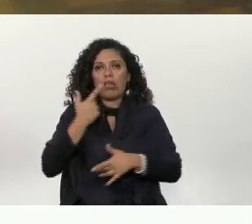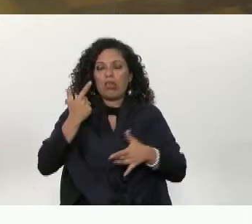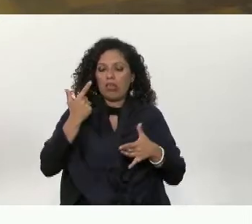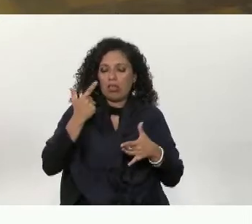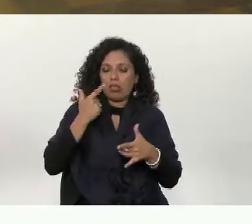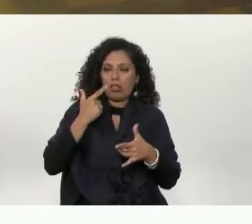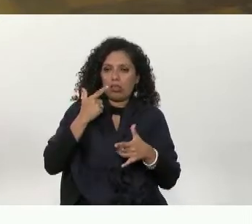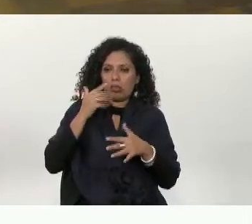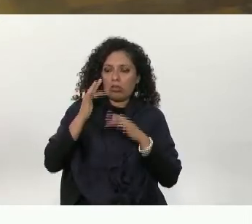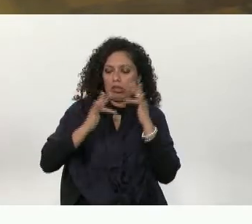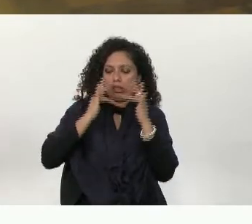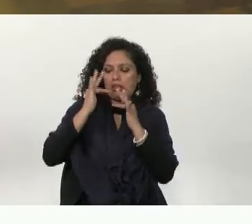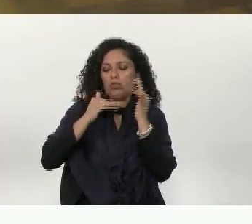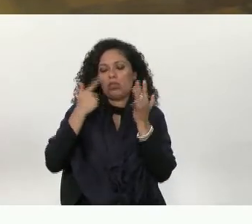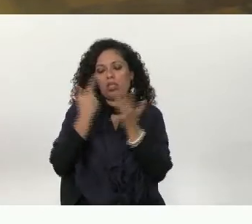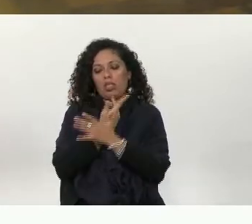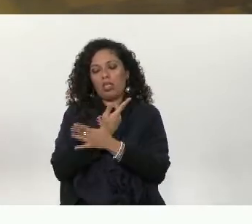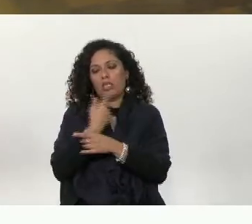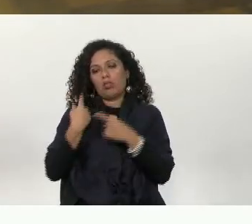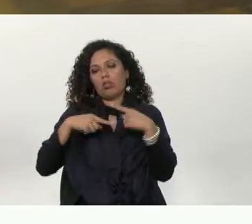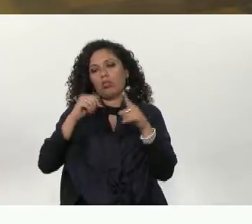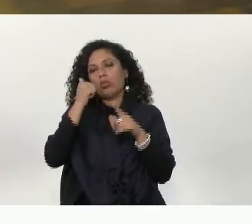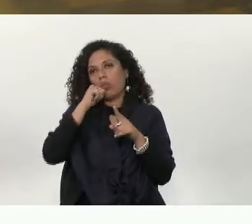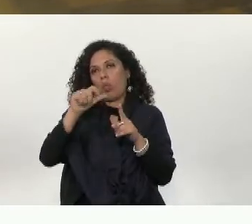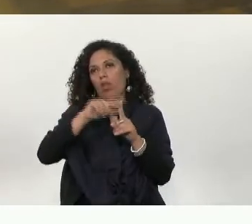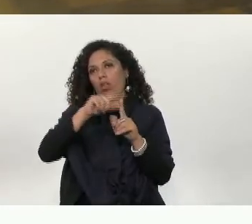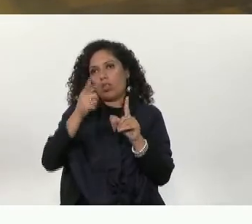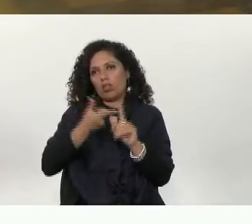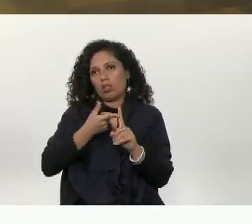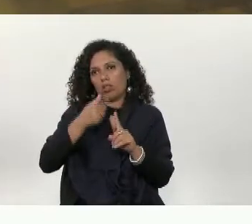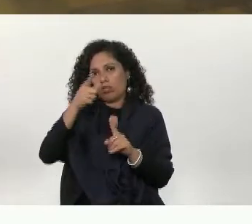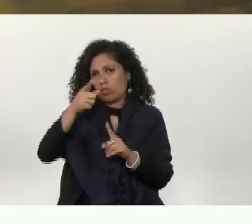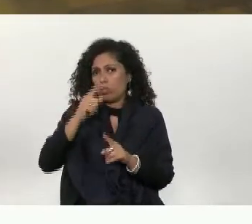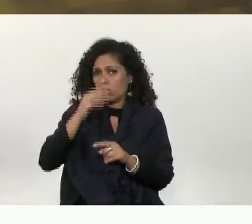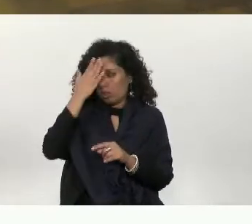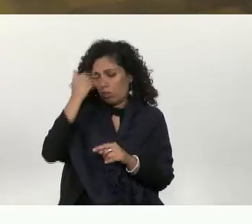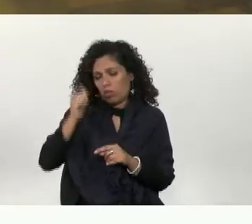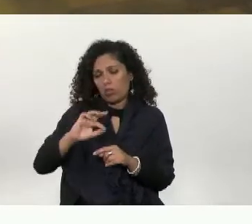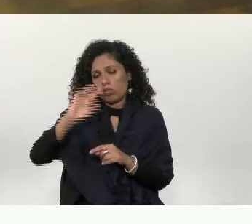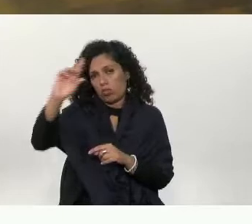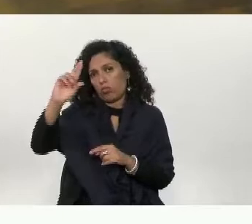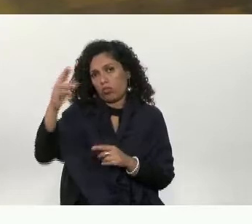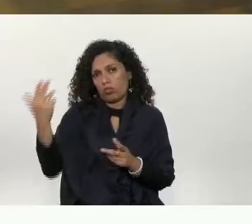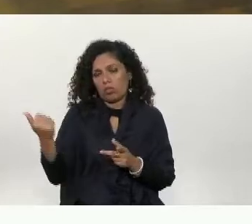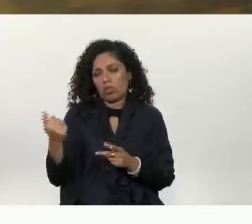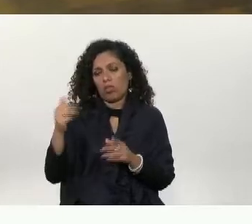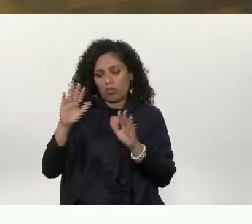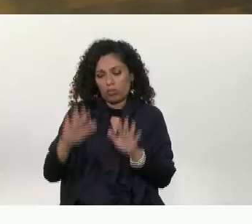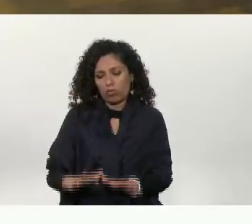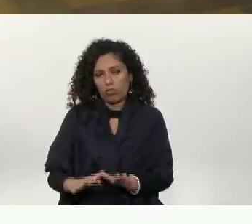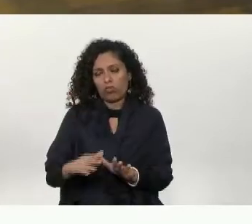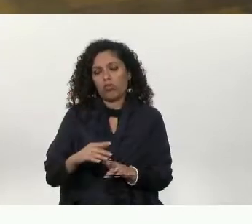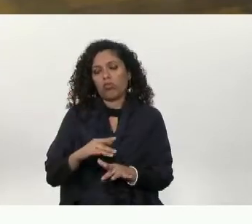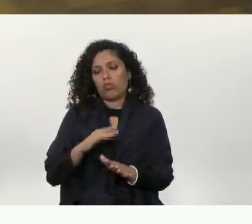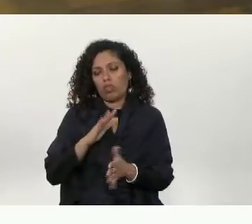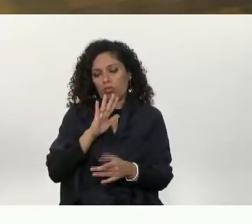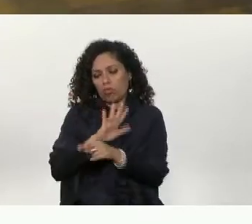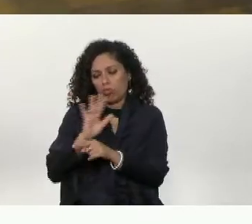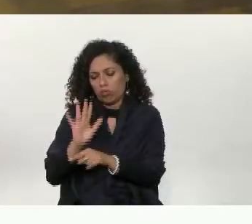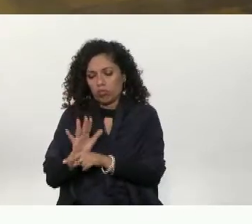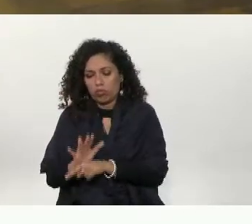estava acontecendo ali dentro da maternidade. O senhor, obviamente, é um diretor, está lá se